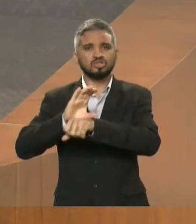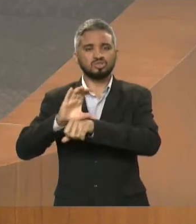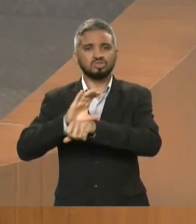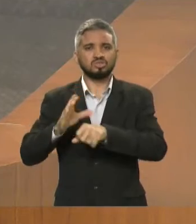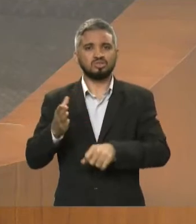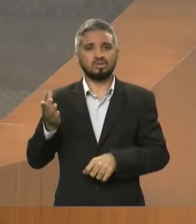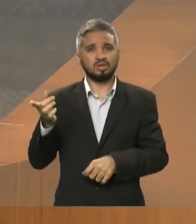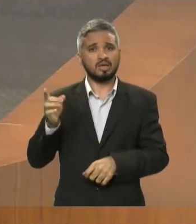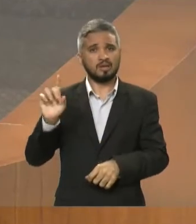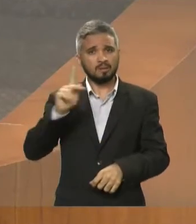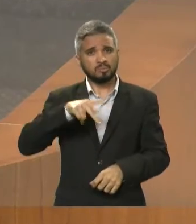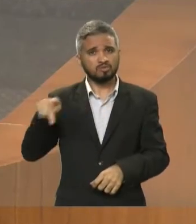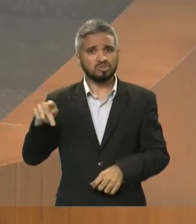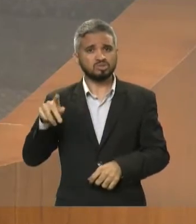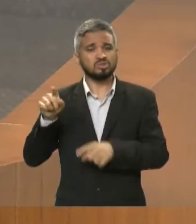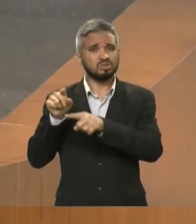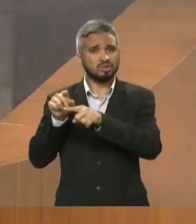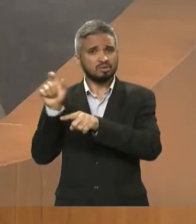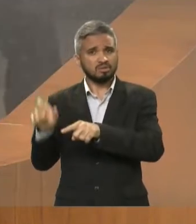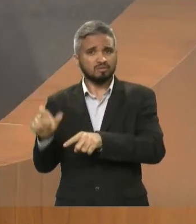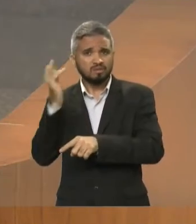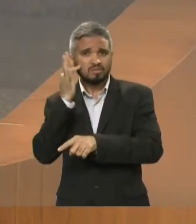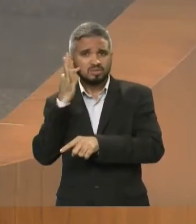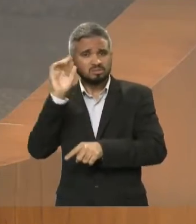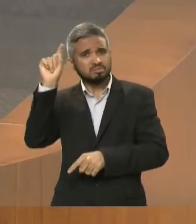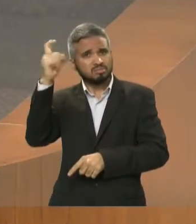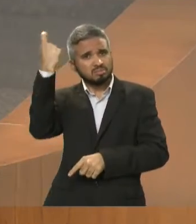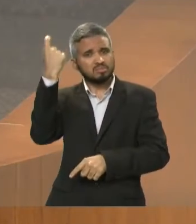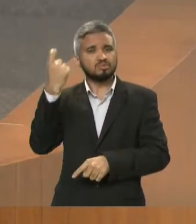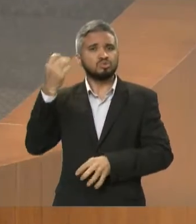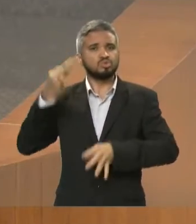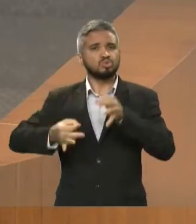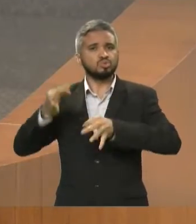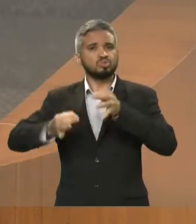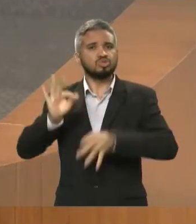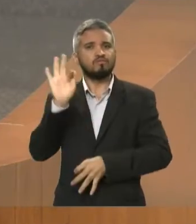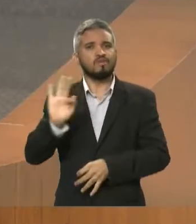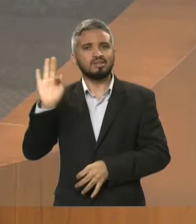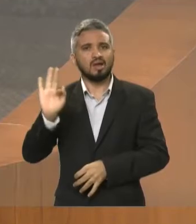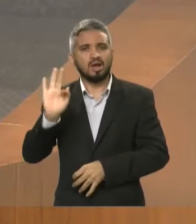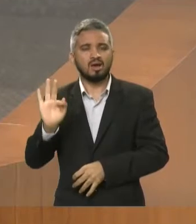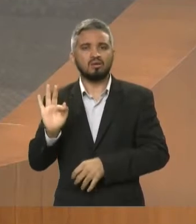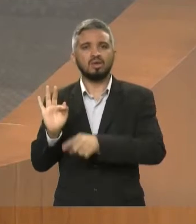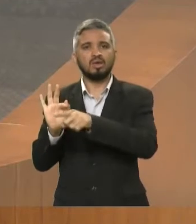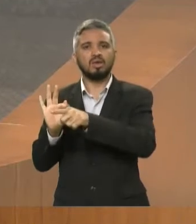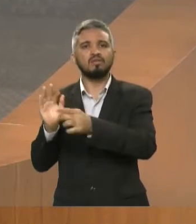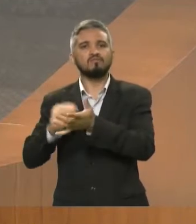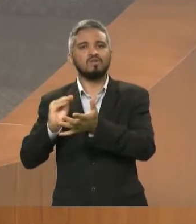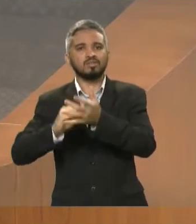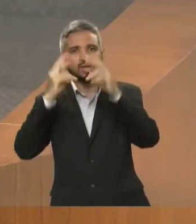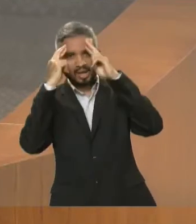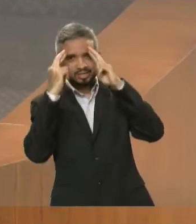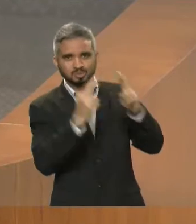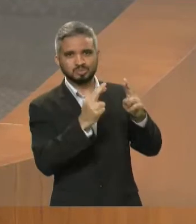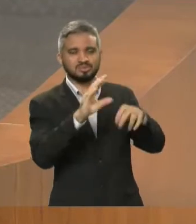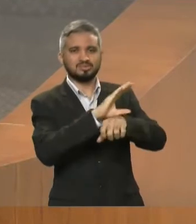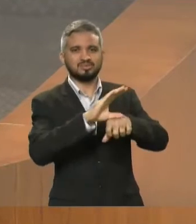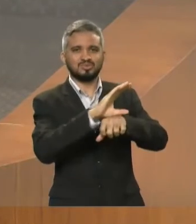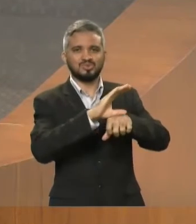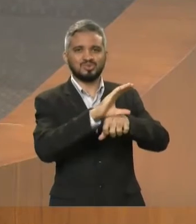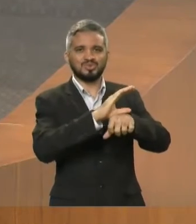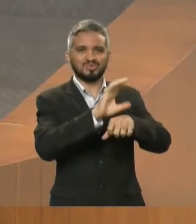o ex-juiz federal, desrespeitando a Constituição do Estado. Já que está desrespeitando a Constituição do Estado, governador Flávio